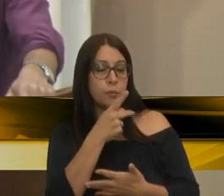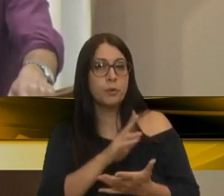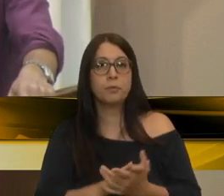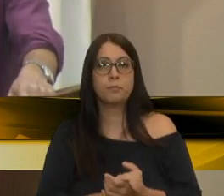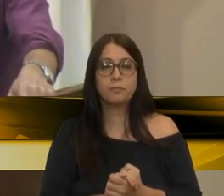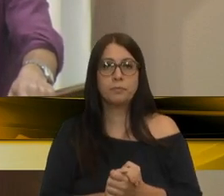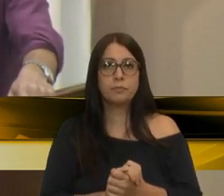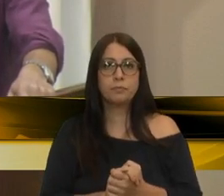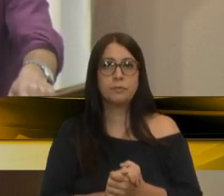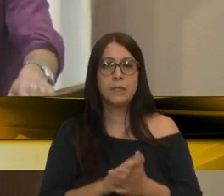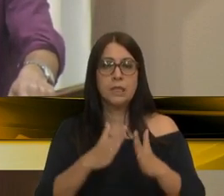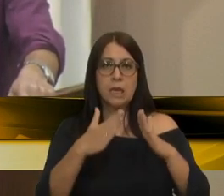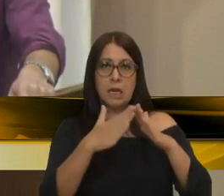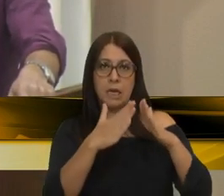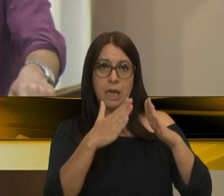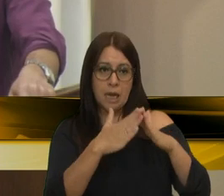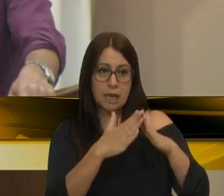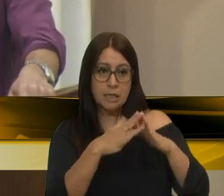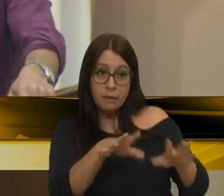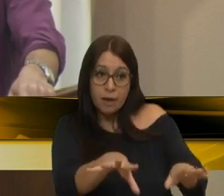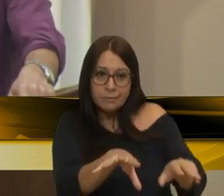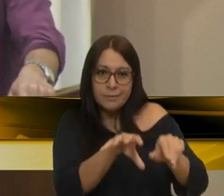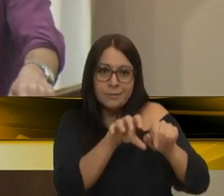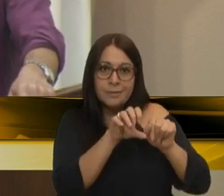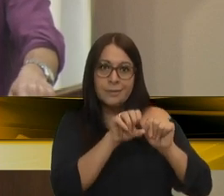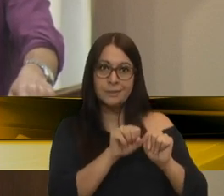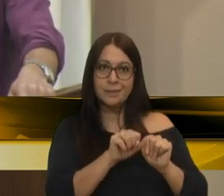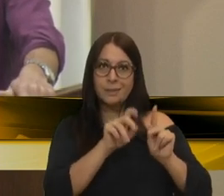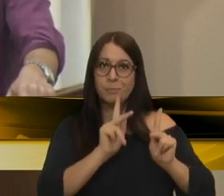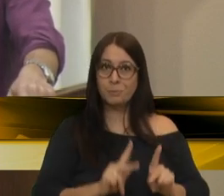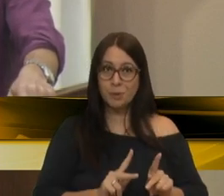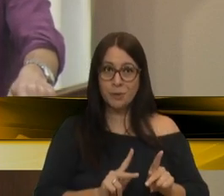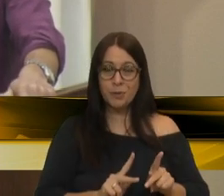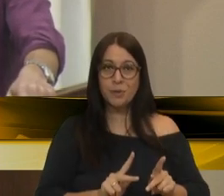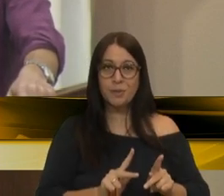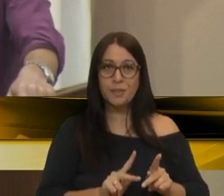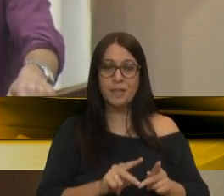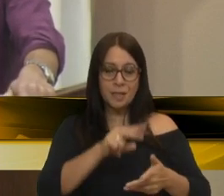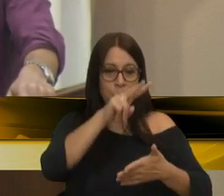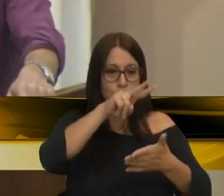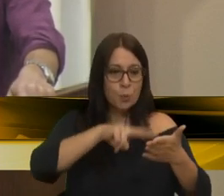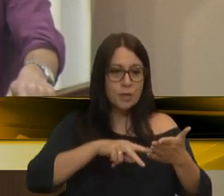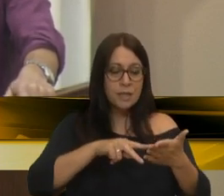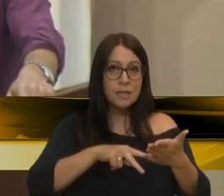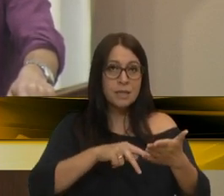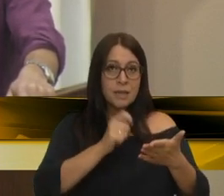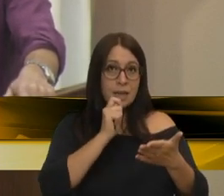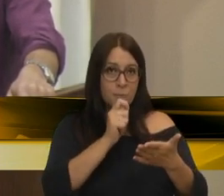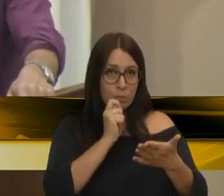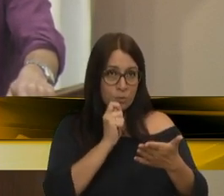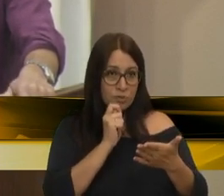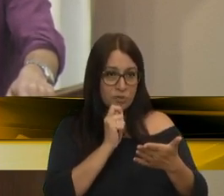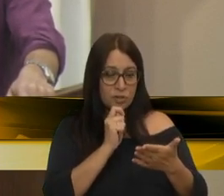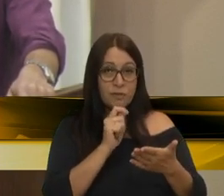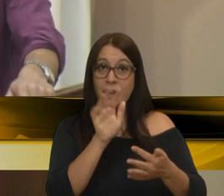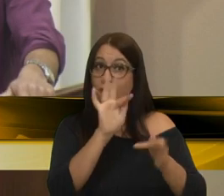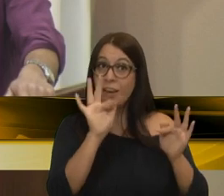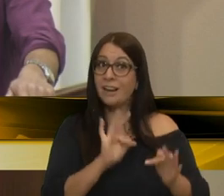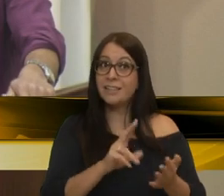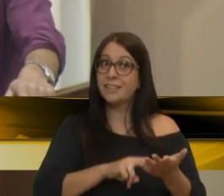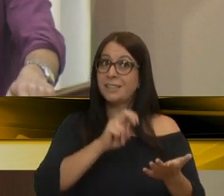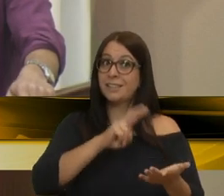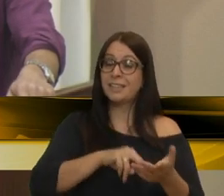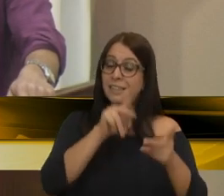ali da casa que vai acolher as pessoas, eu li a reportagem e fiquei muito contente, muito feliz